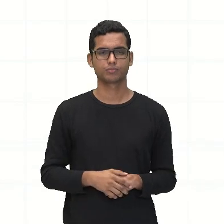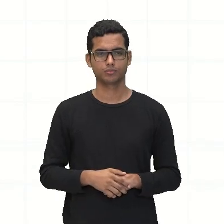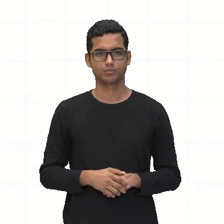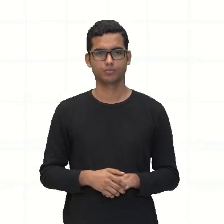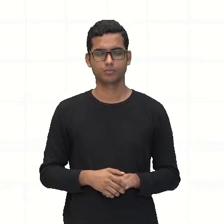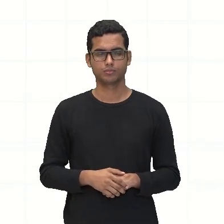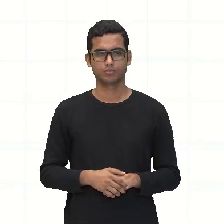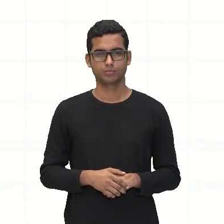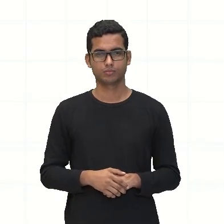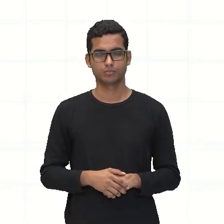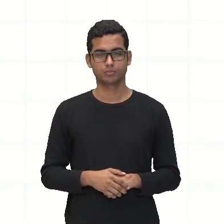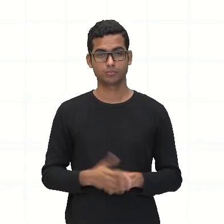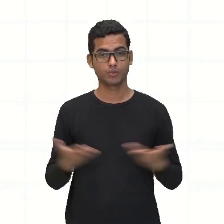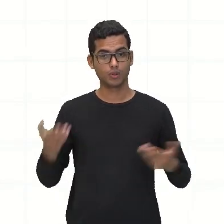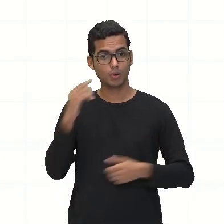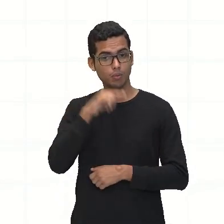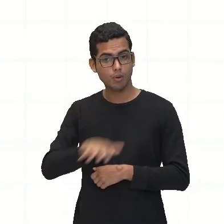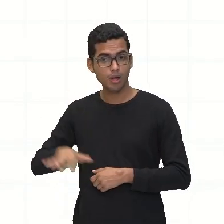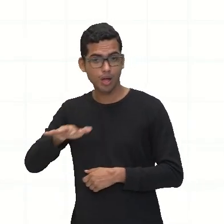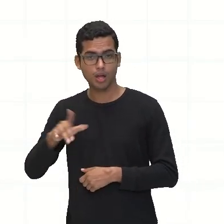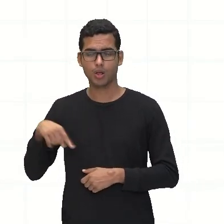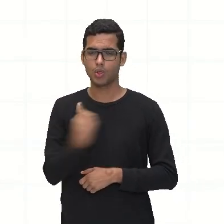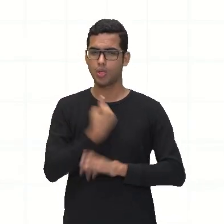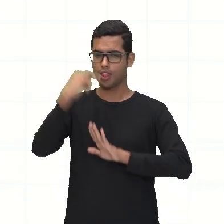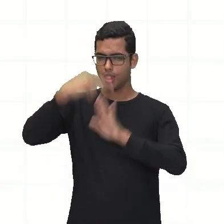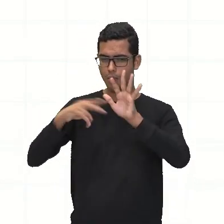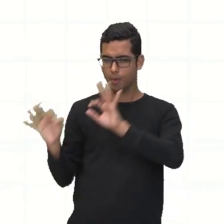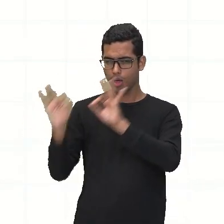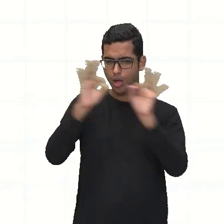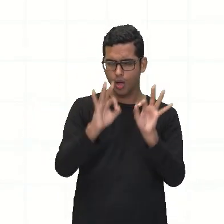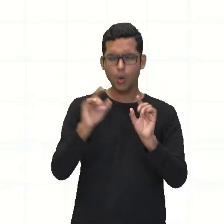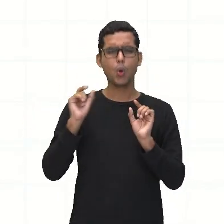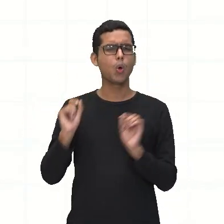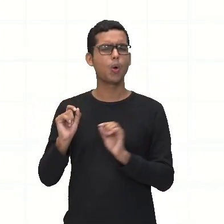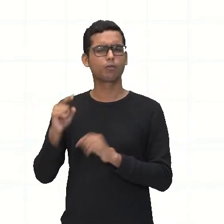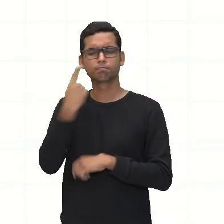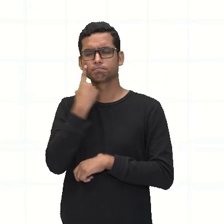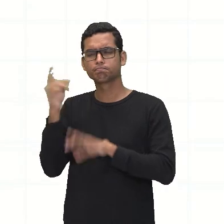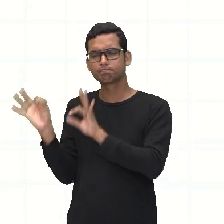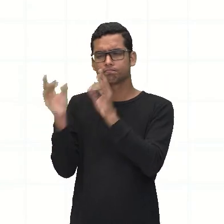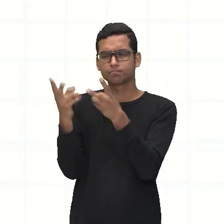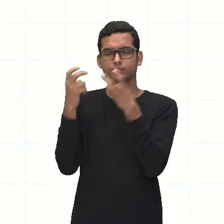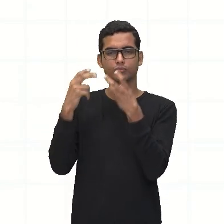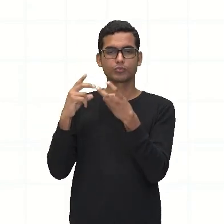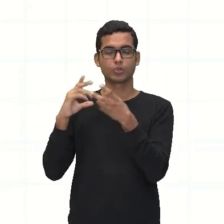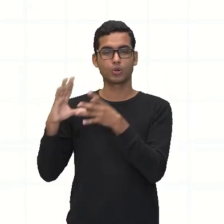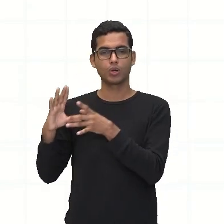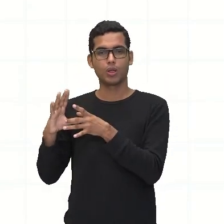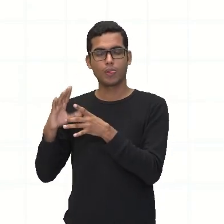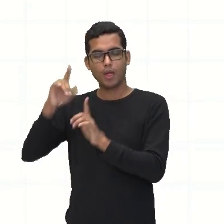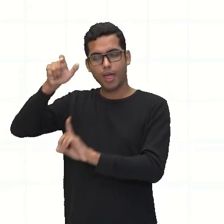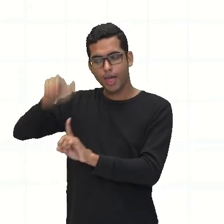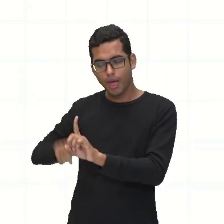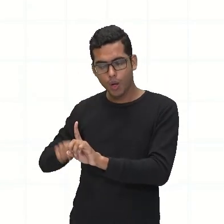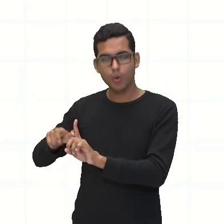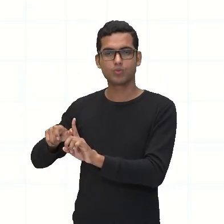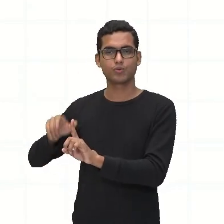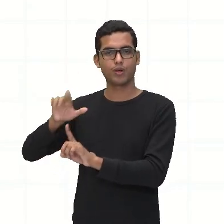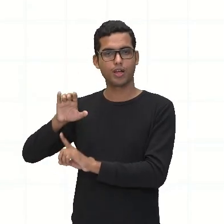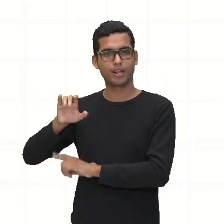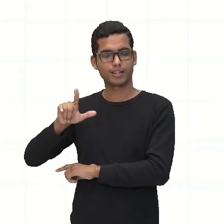são isso. No poema que nós lemos, o que foi que nós observamos? Que o eu poético, o